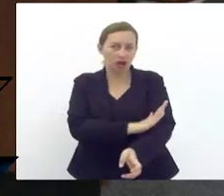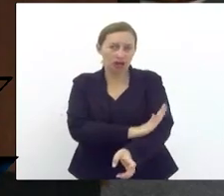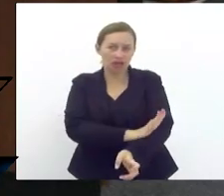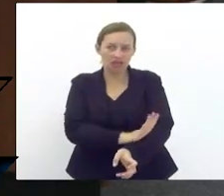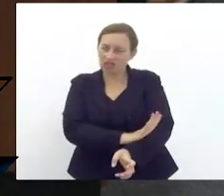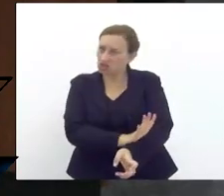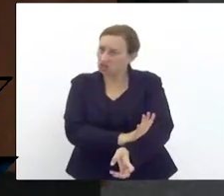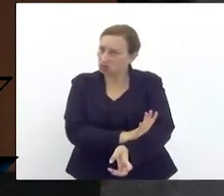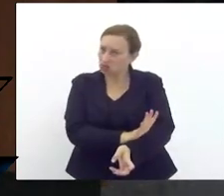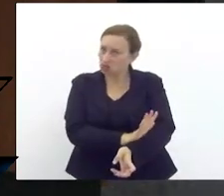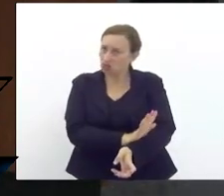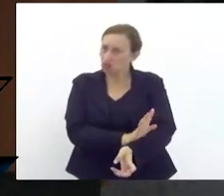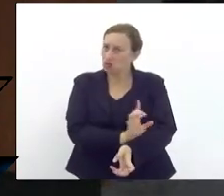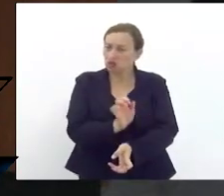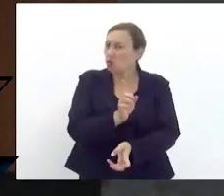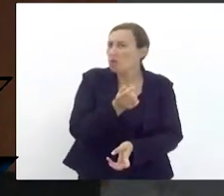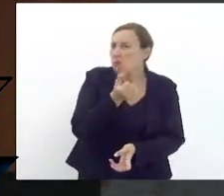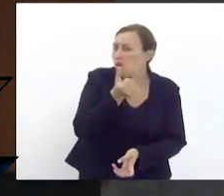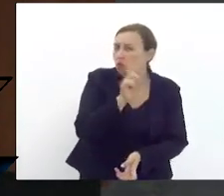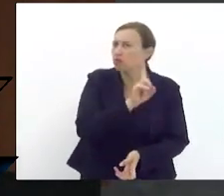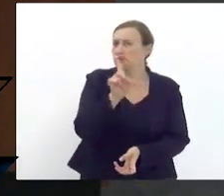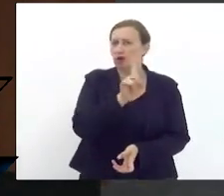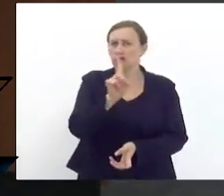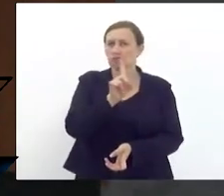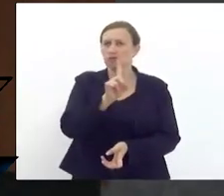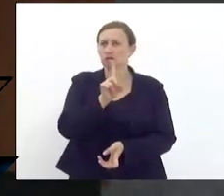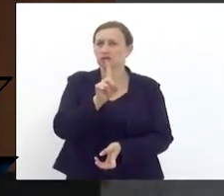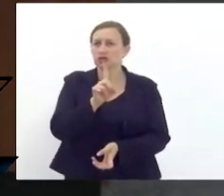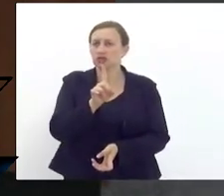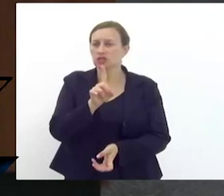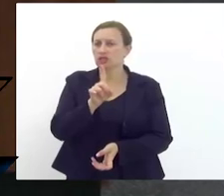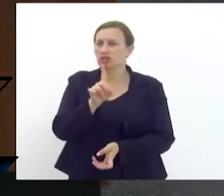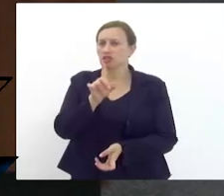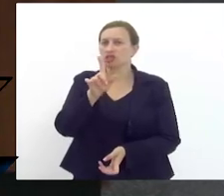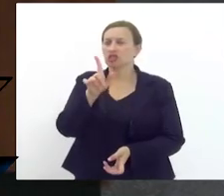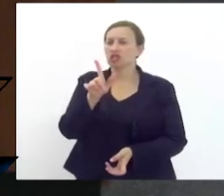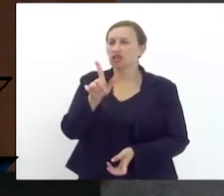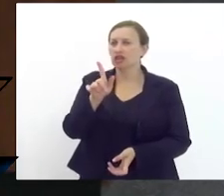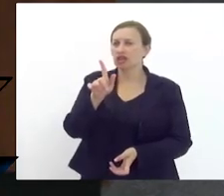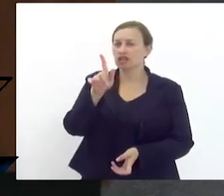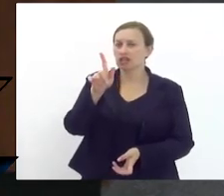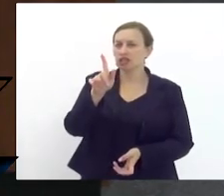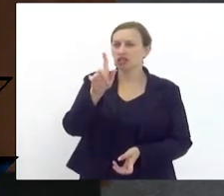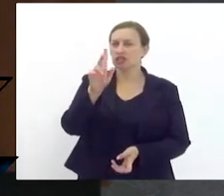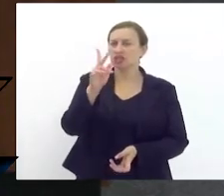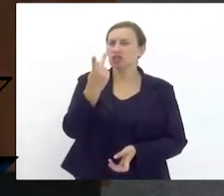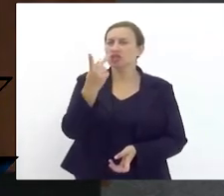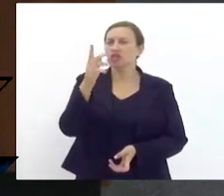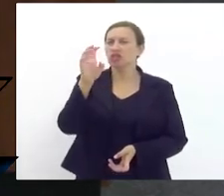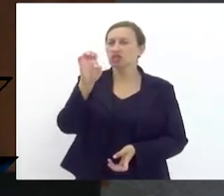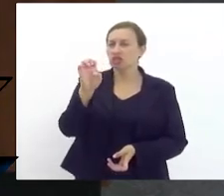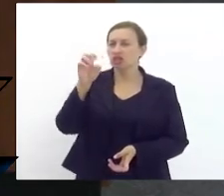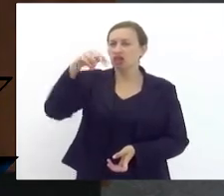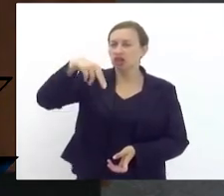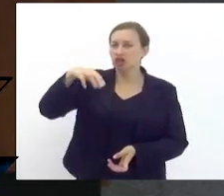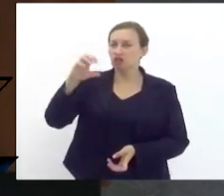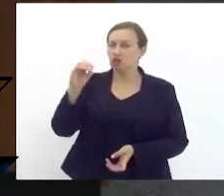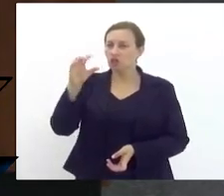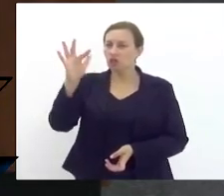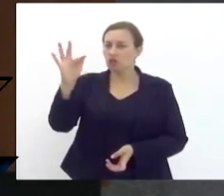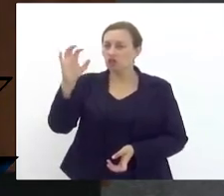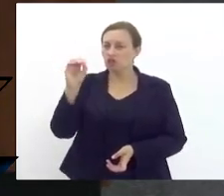racismo propriamente dito isso é xenofobia isso é violação de direitos e garantias